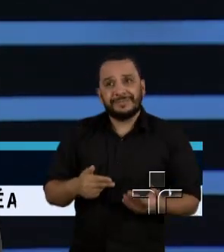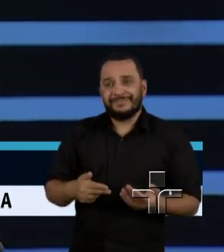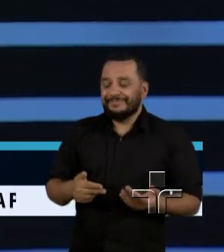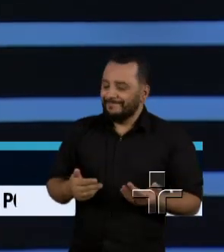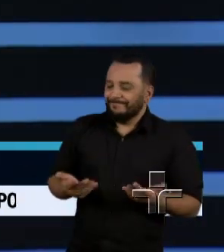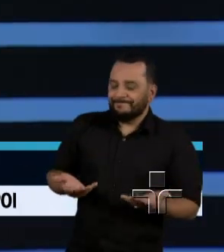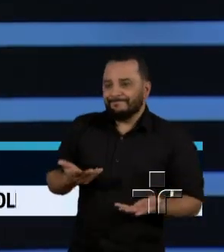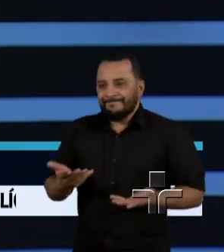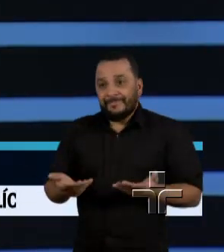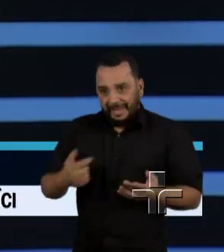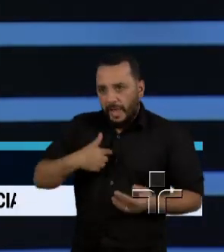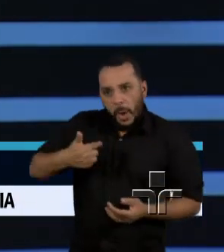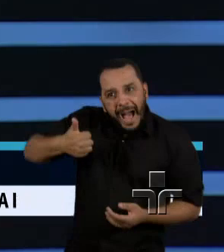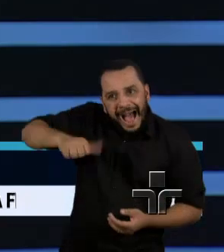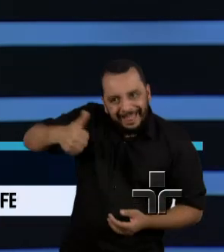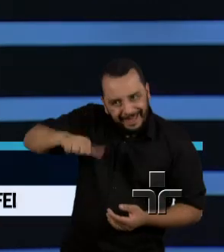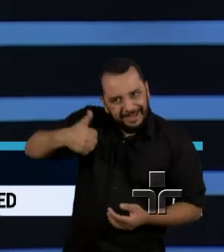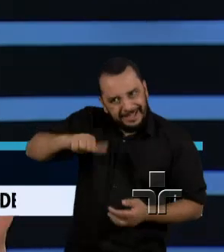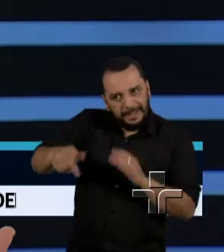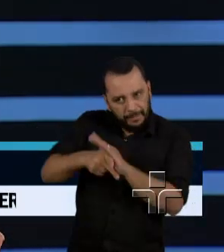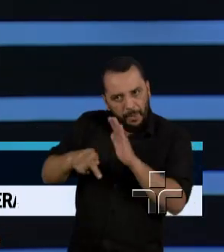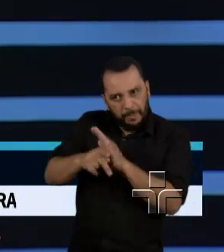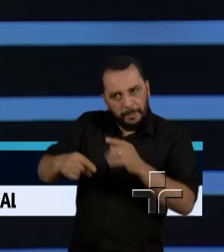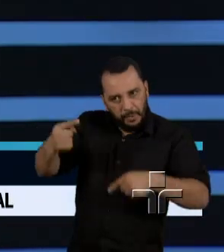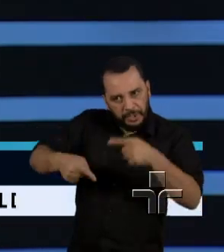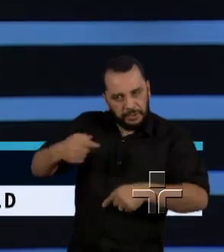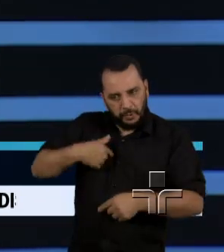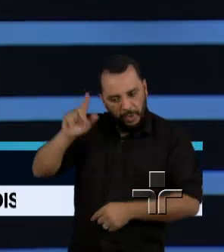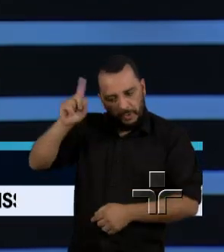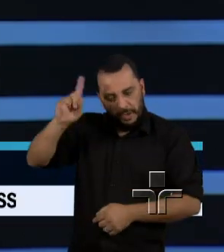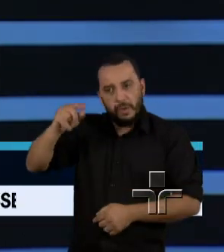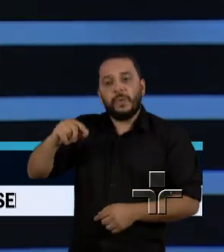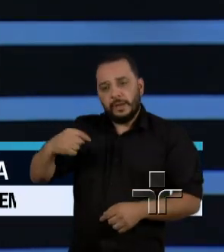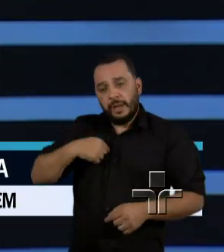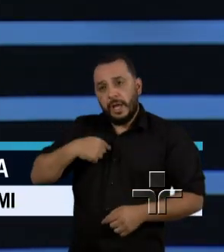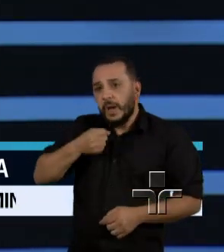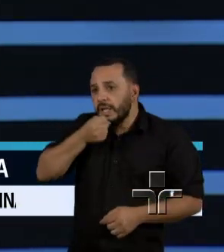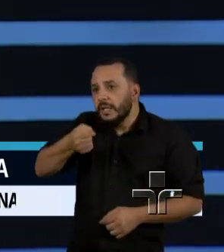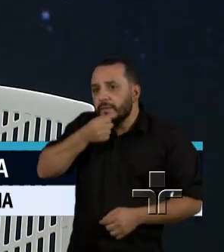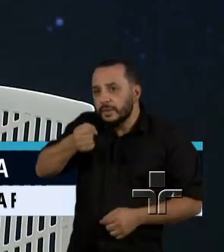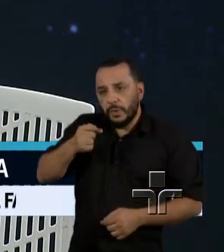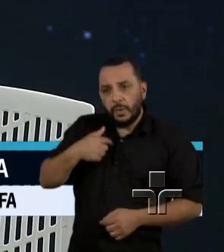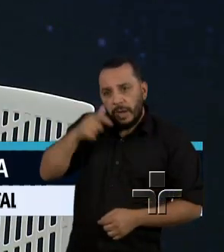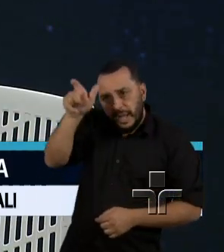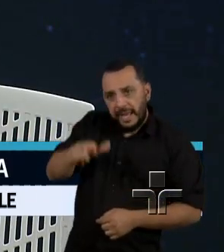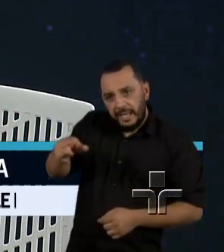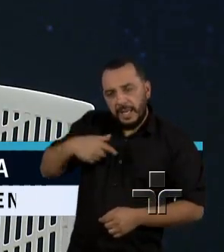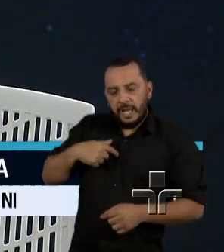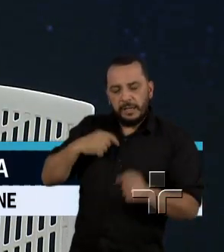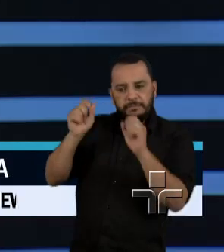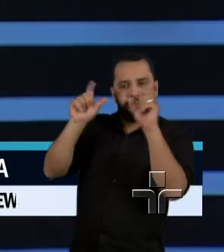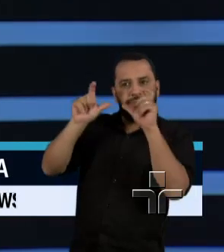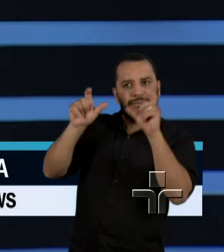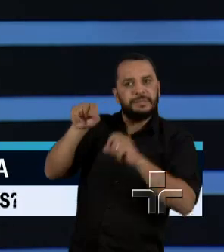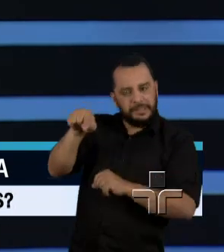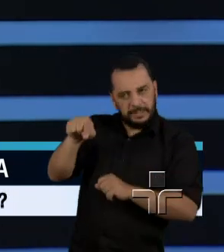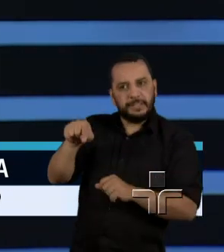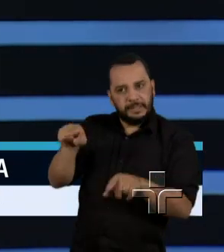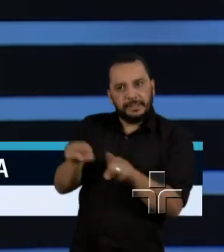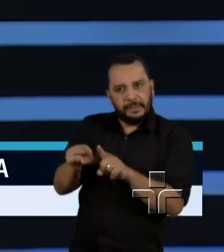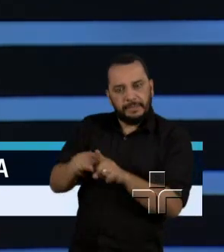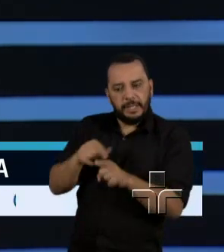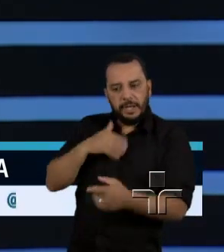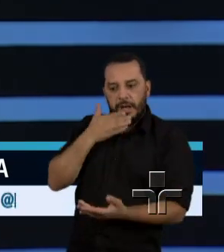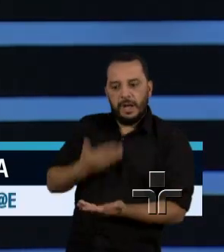Eu não sou uma analista política e confesso a você que quando eu o entrevistei também me surpreendeu o posicionamento dele.